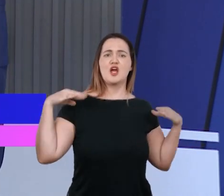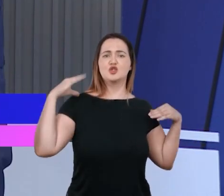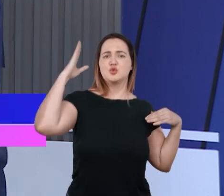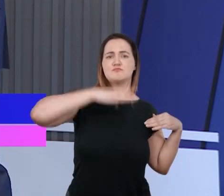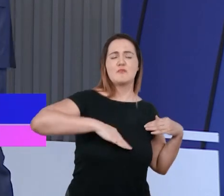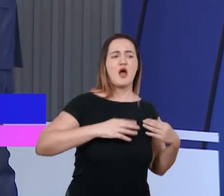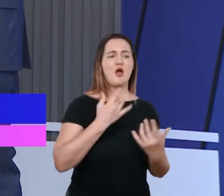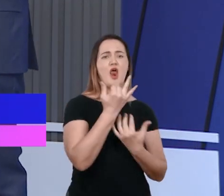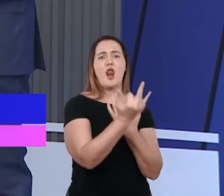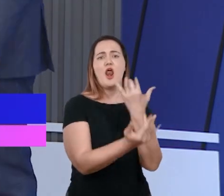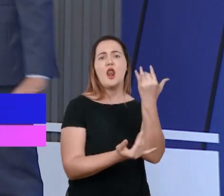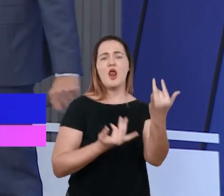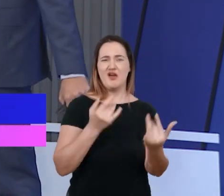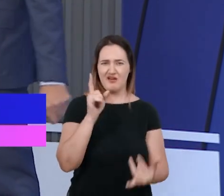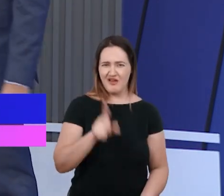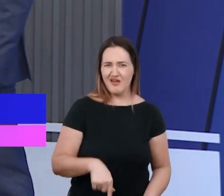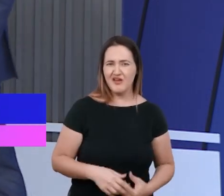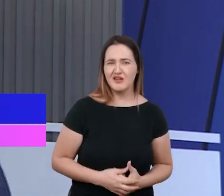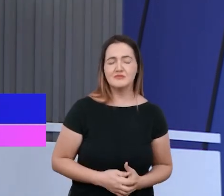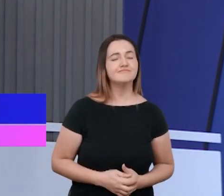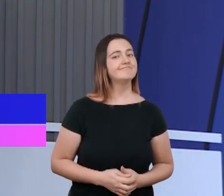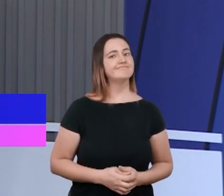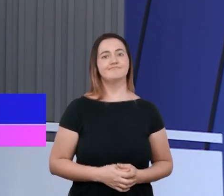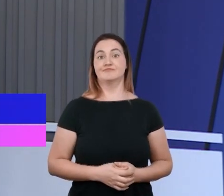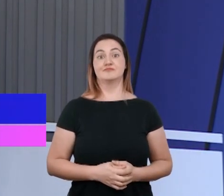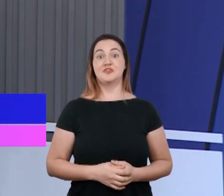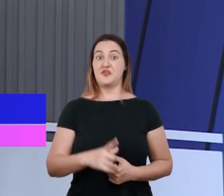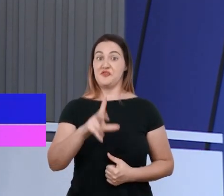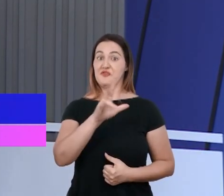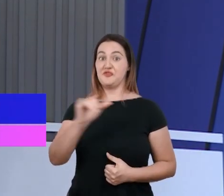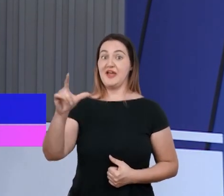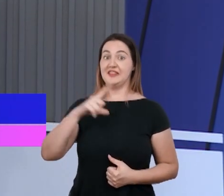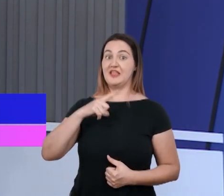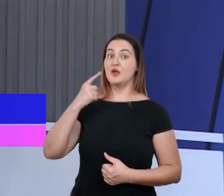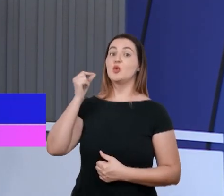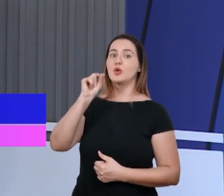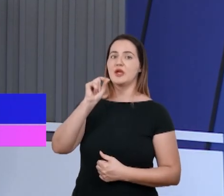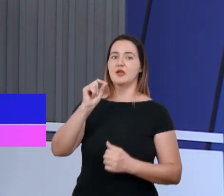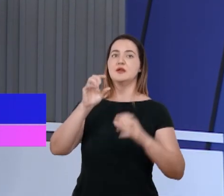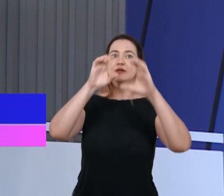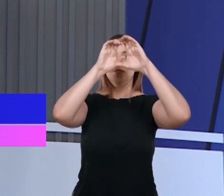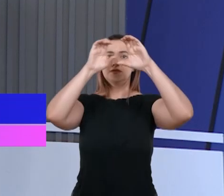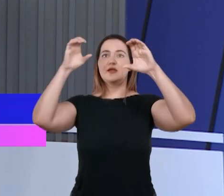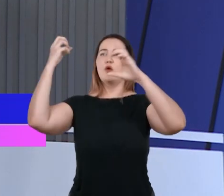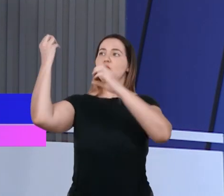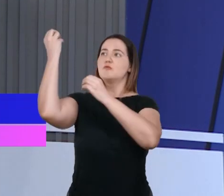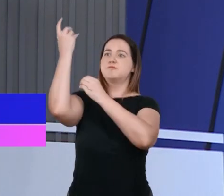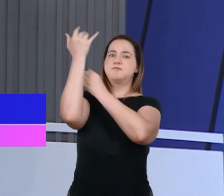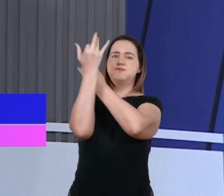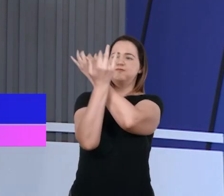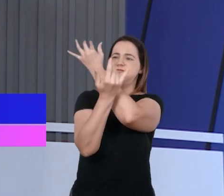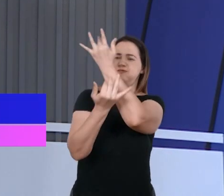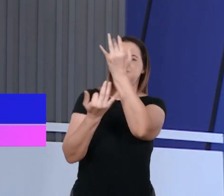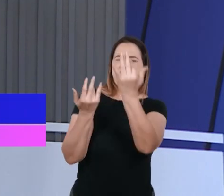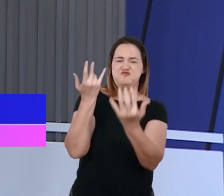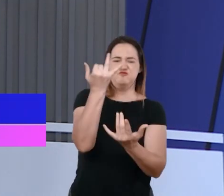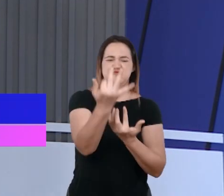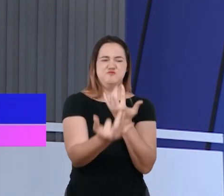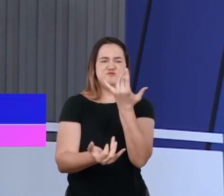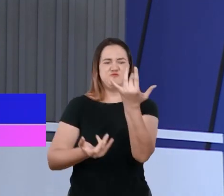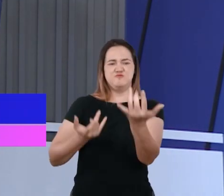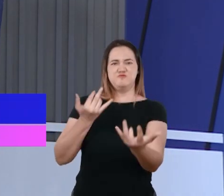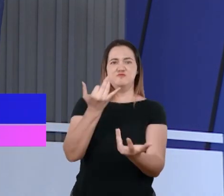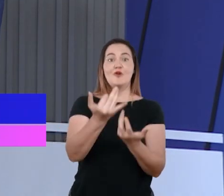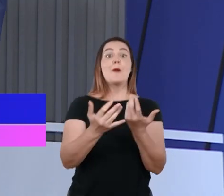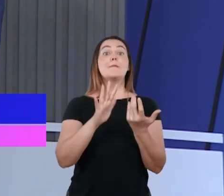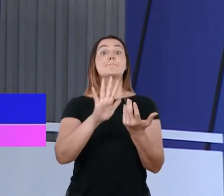diabo. Preste atenção comigo. O fogo vai consumir a terra, vai consumir tudo